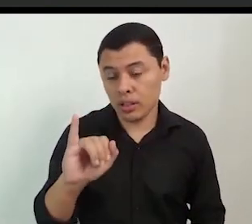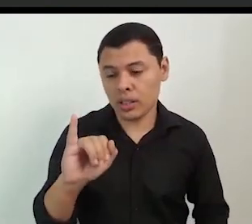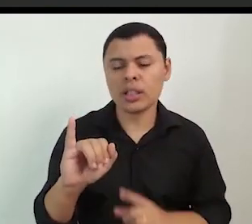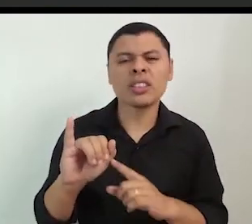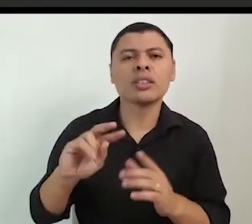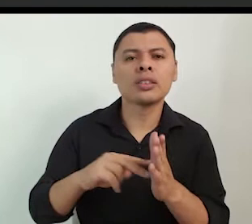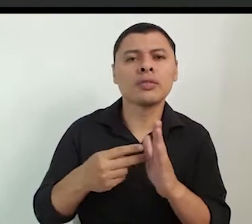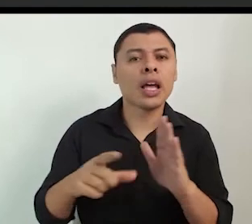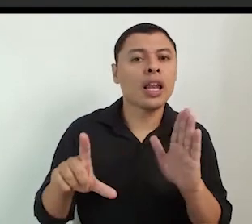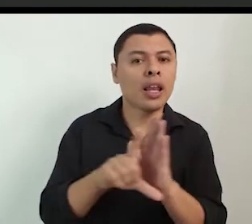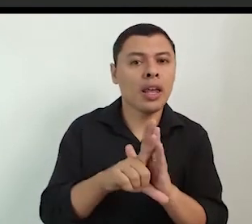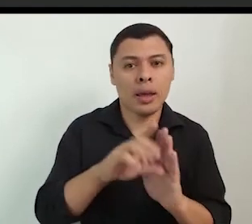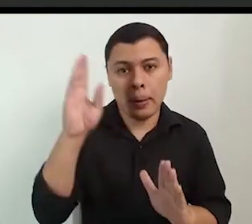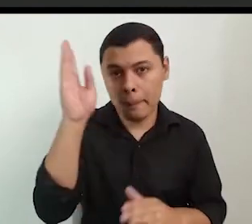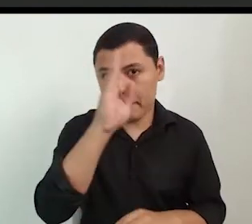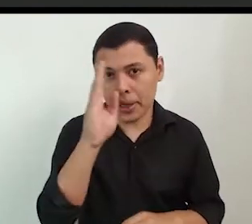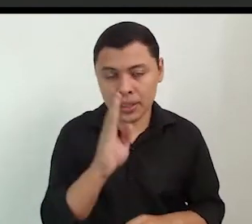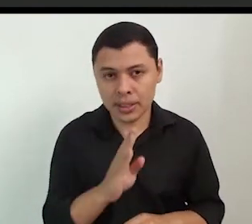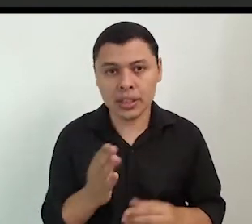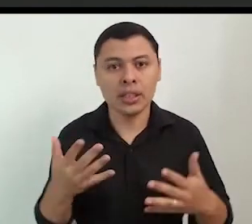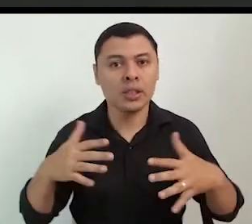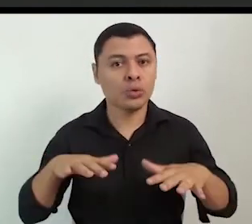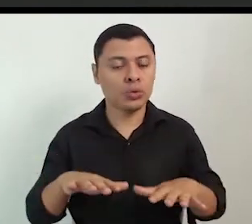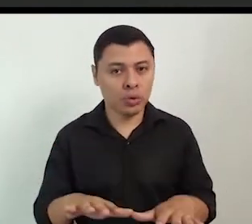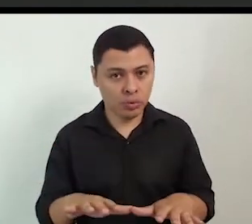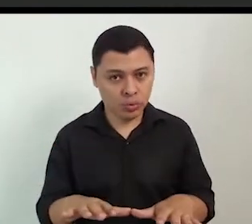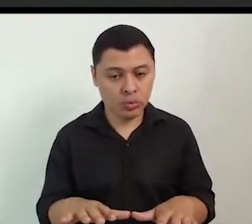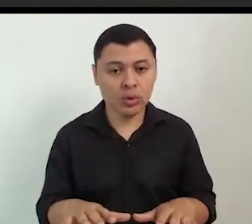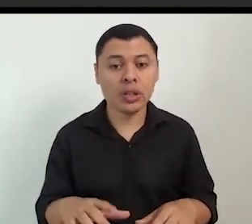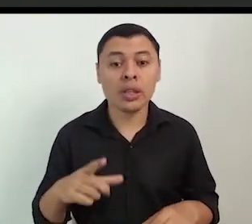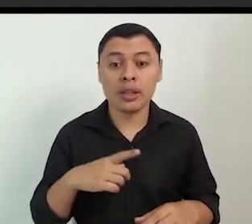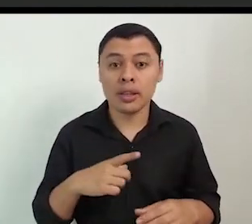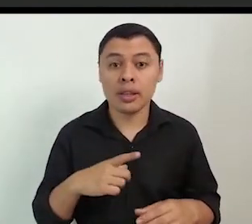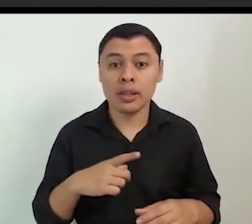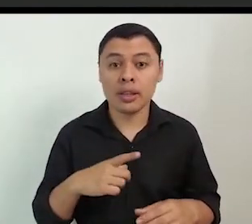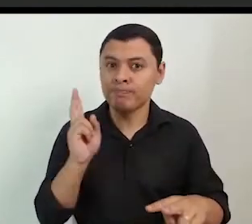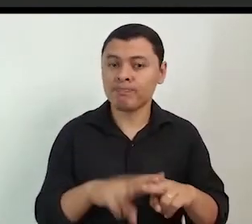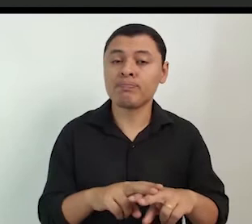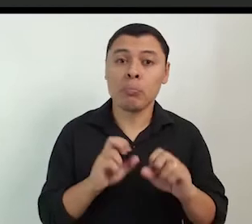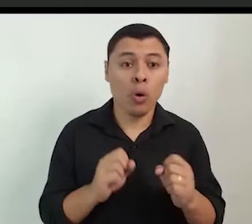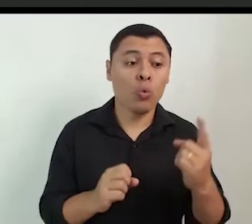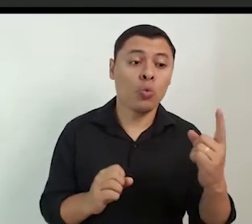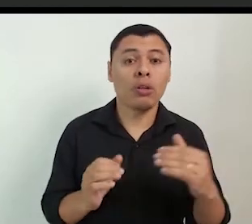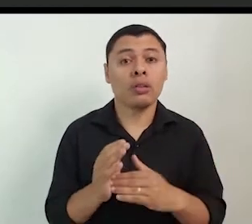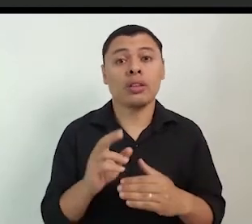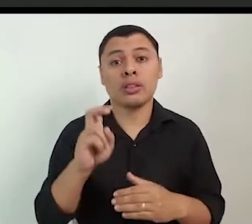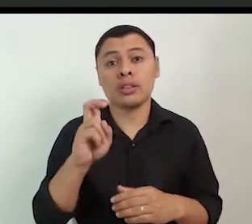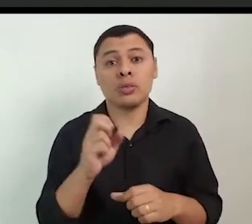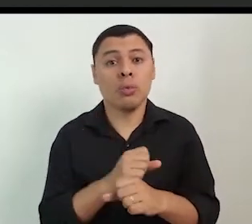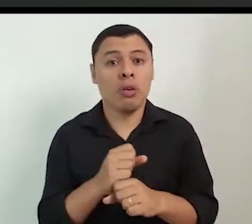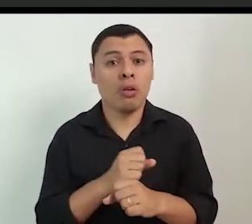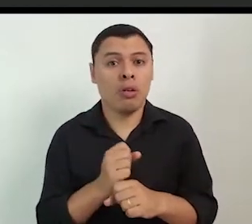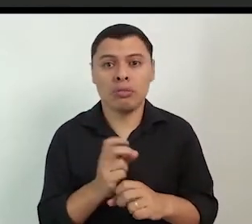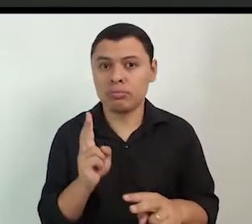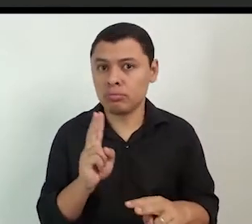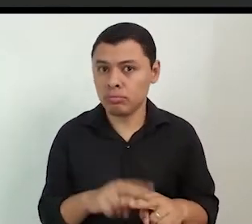tem as penas, né, vai de 1 a 5 anos para as pessoas que discriminarem pessoas com deficiência. Então, não